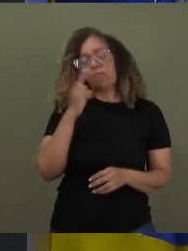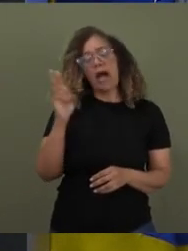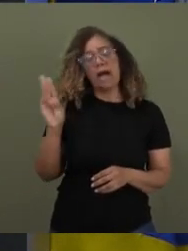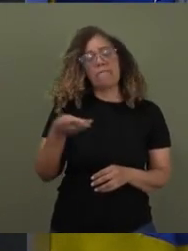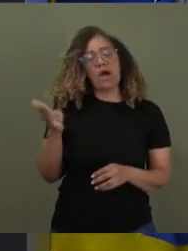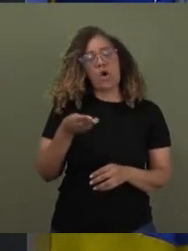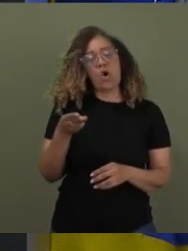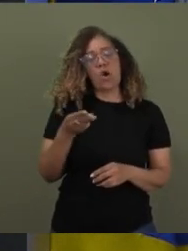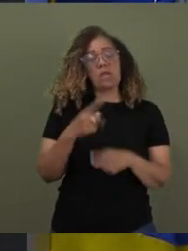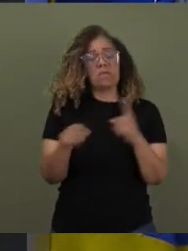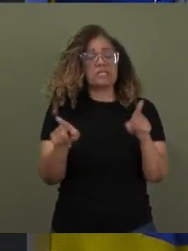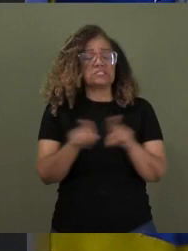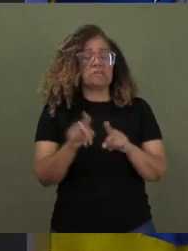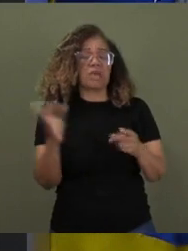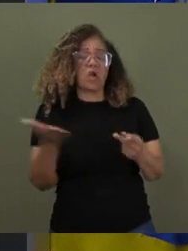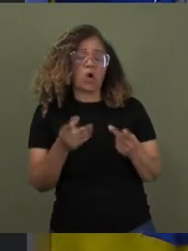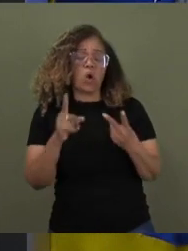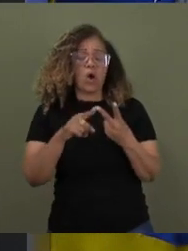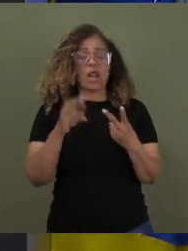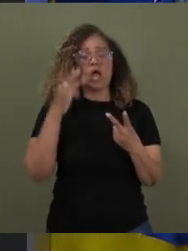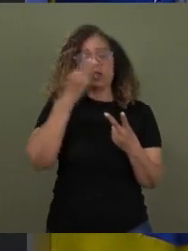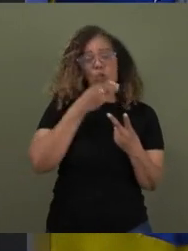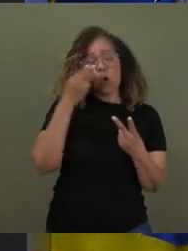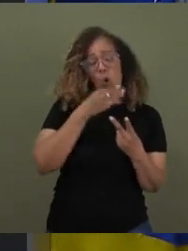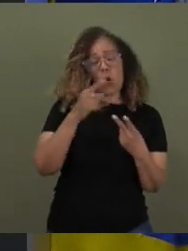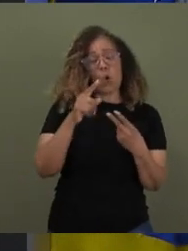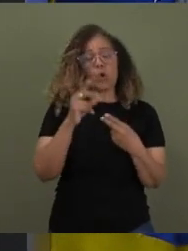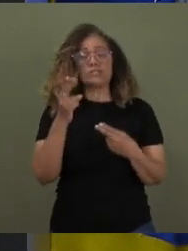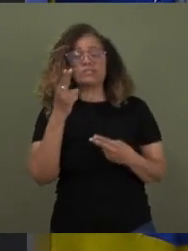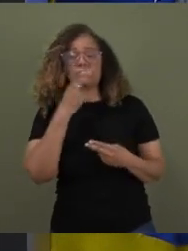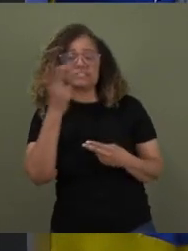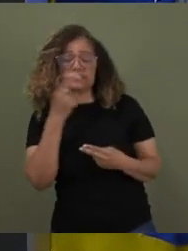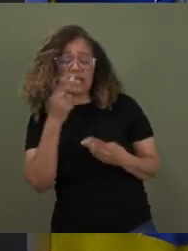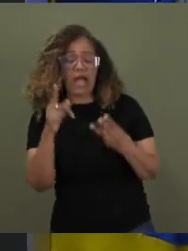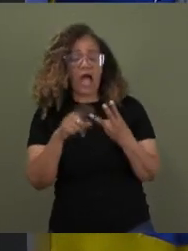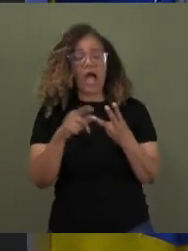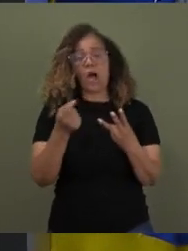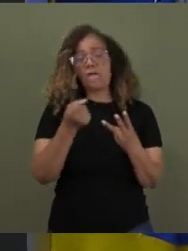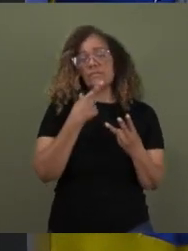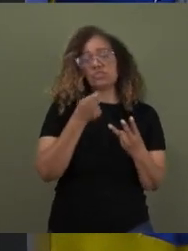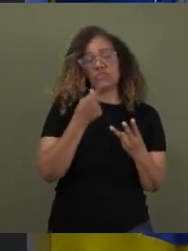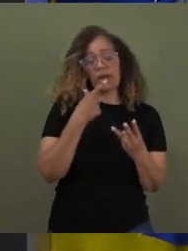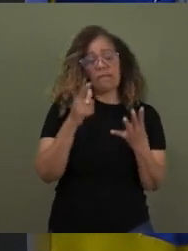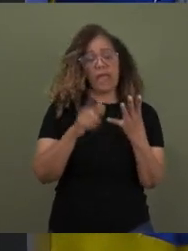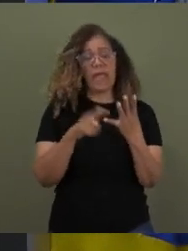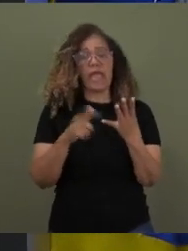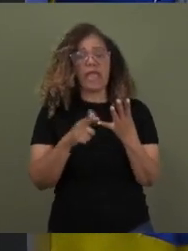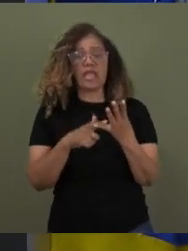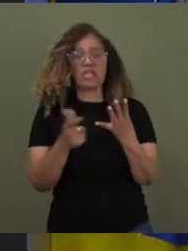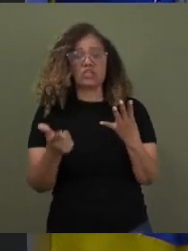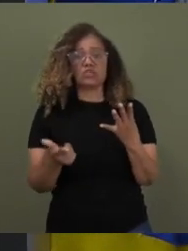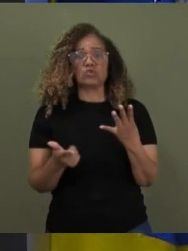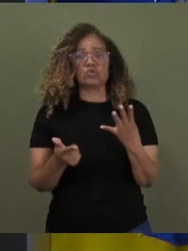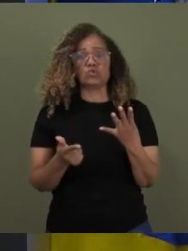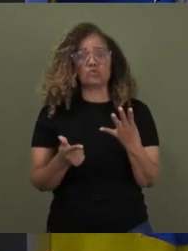de doce, na forma de derivados medicamentosos, travesti de